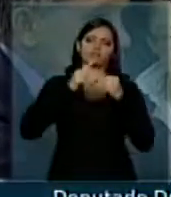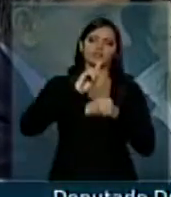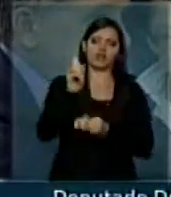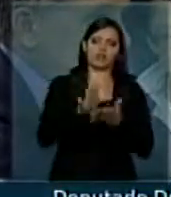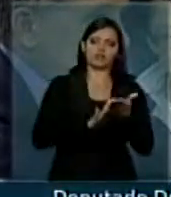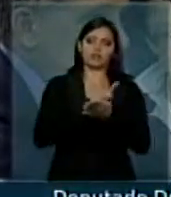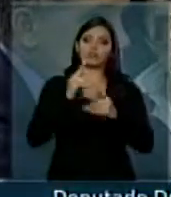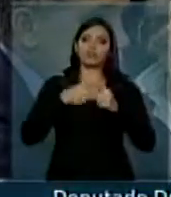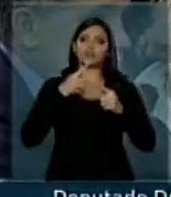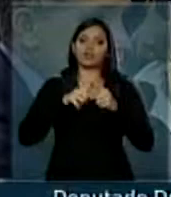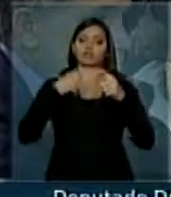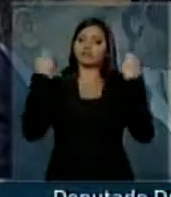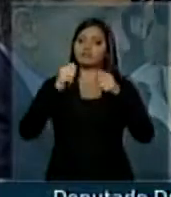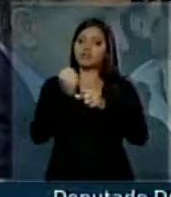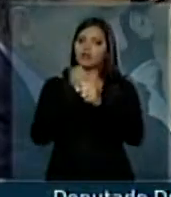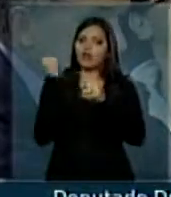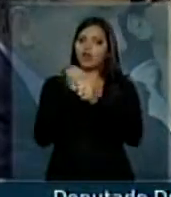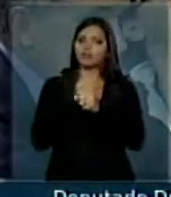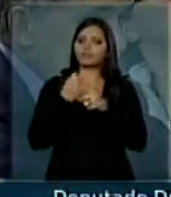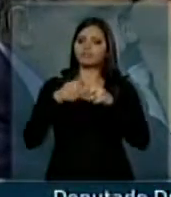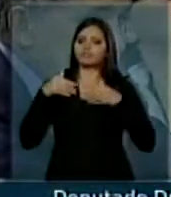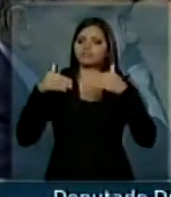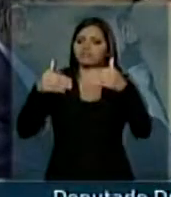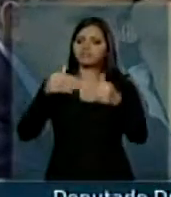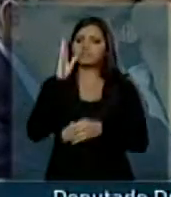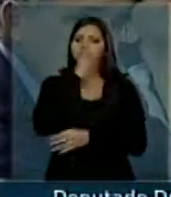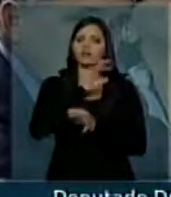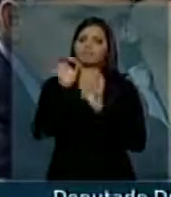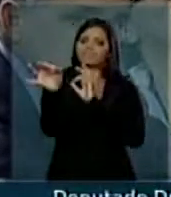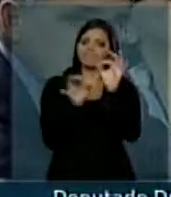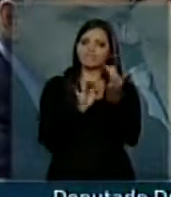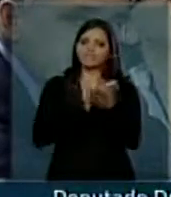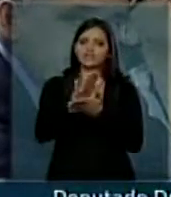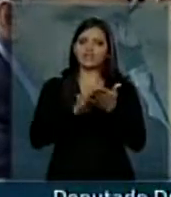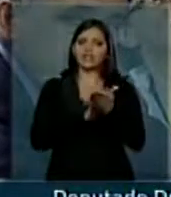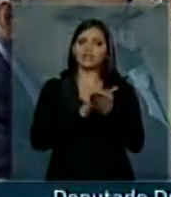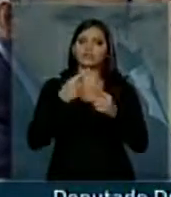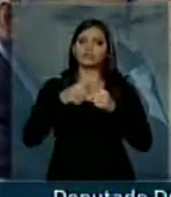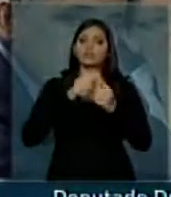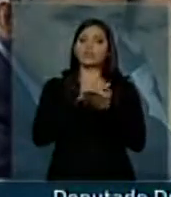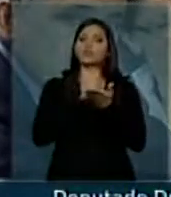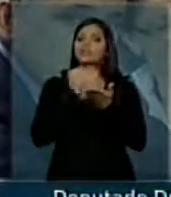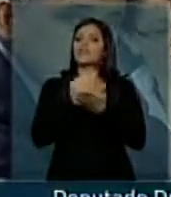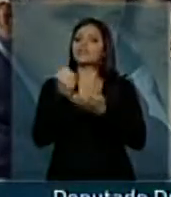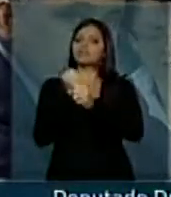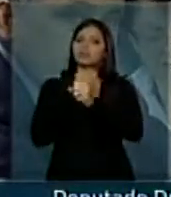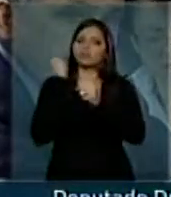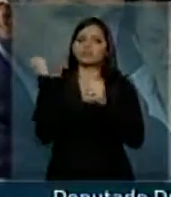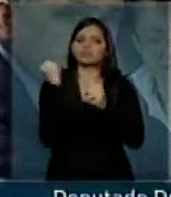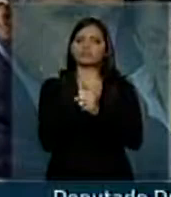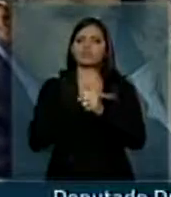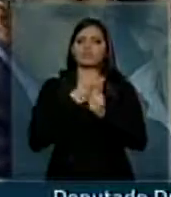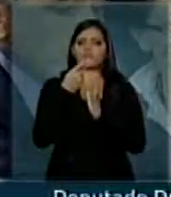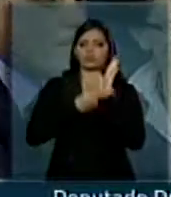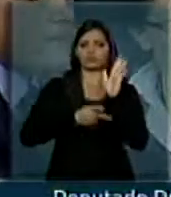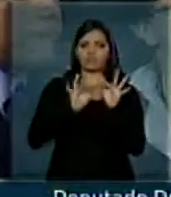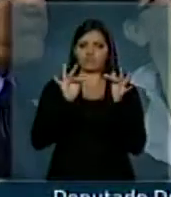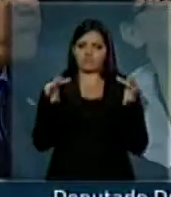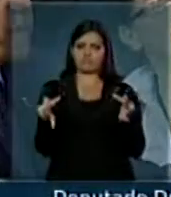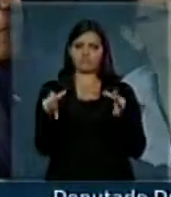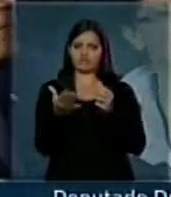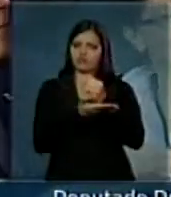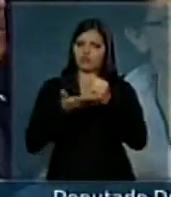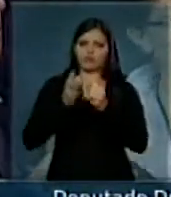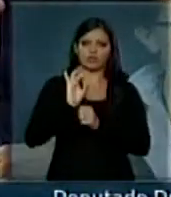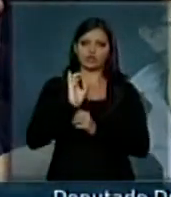mau planejamento, contrata obras no projeto básico e não no projeto executivo, portanto, não tem conteúdo e